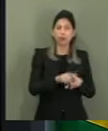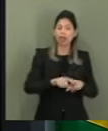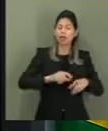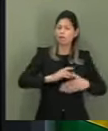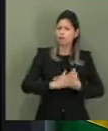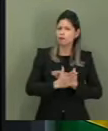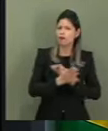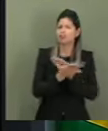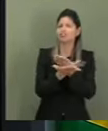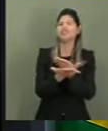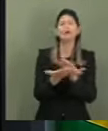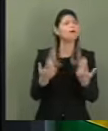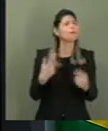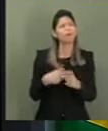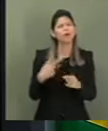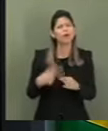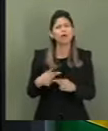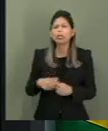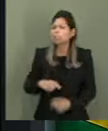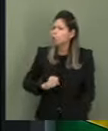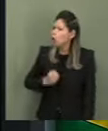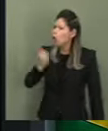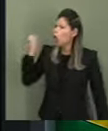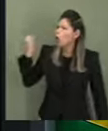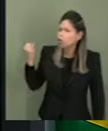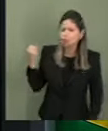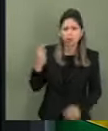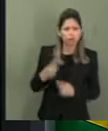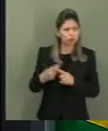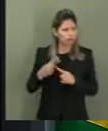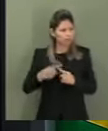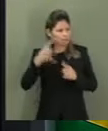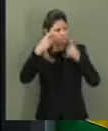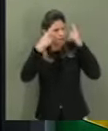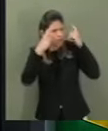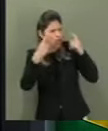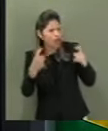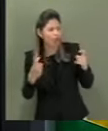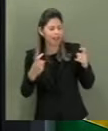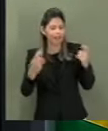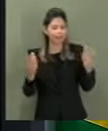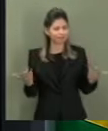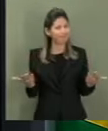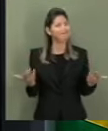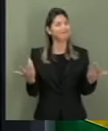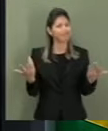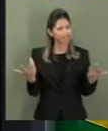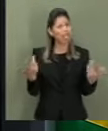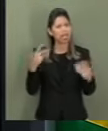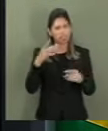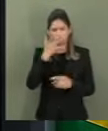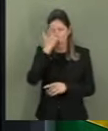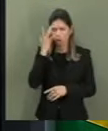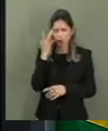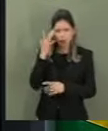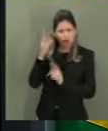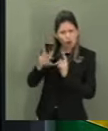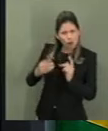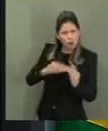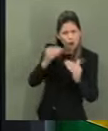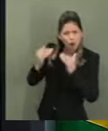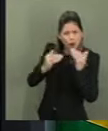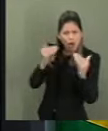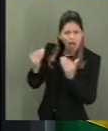ódio? Por que tanta violência? Os lanceiros negros não morreram em vão, não pelearam